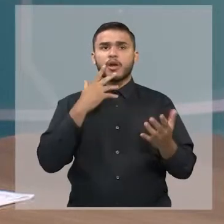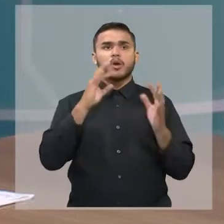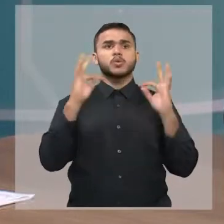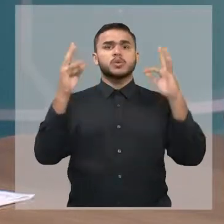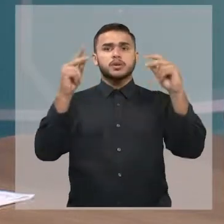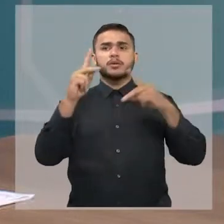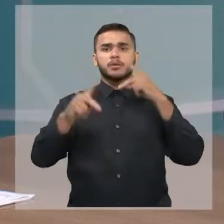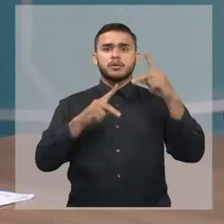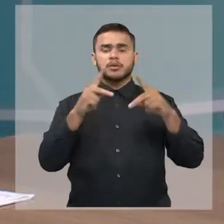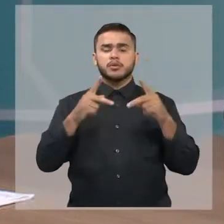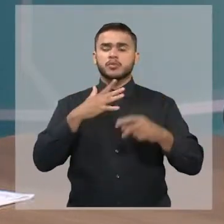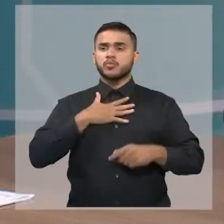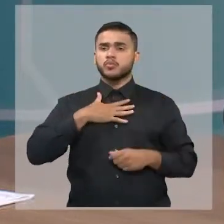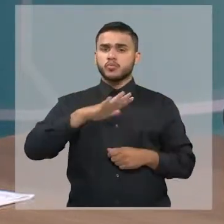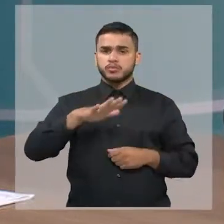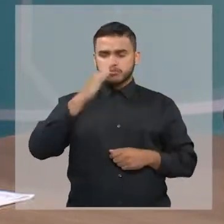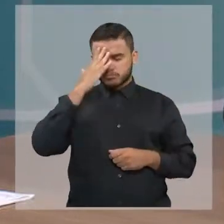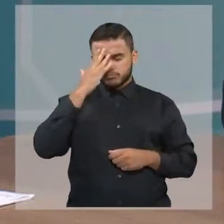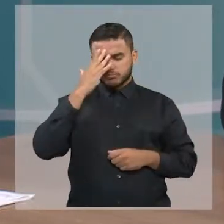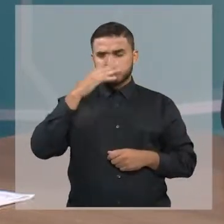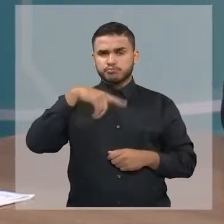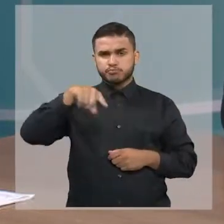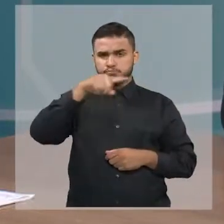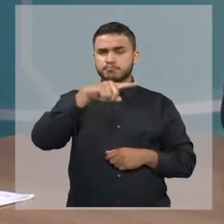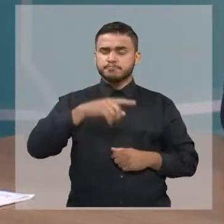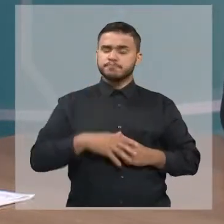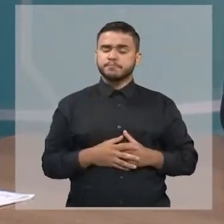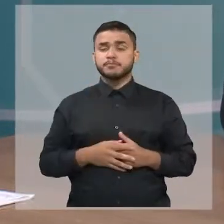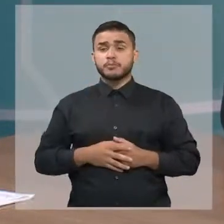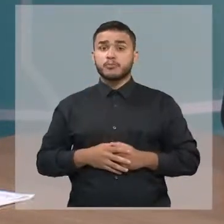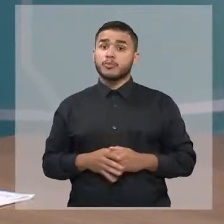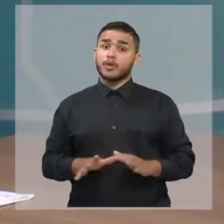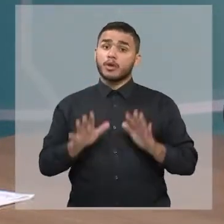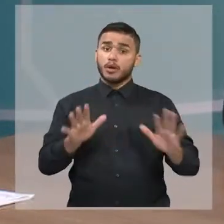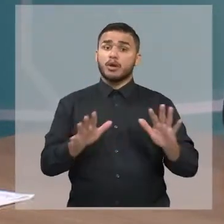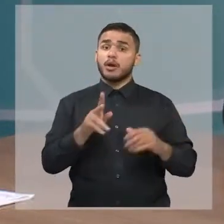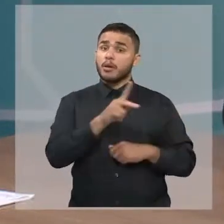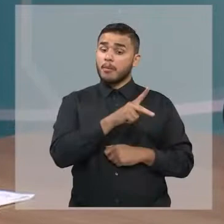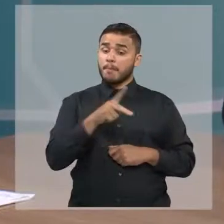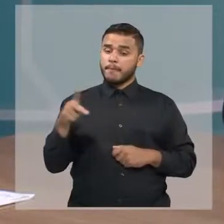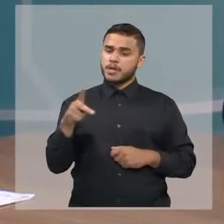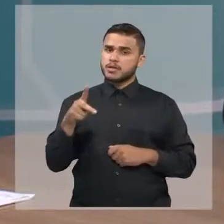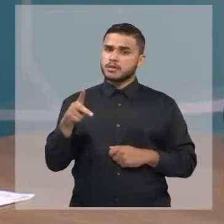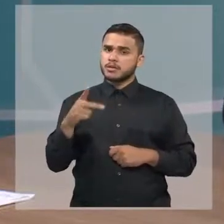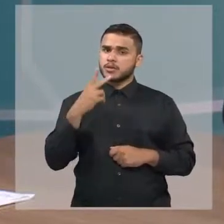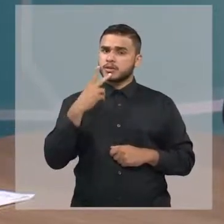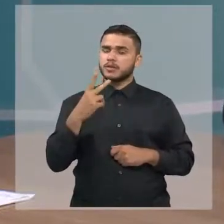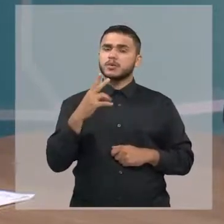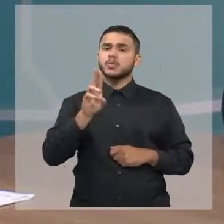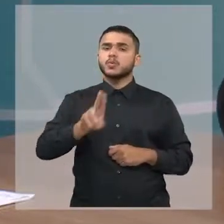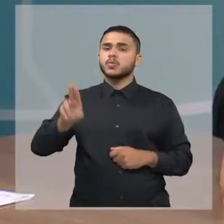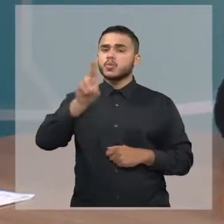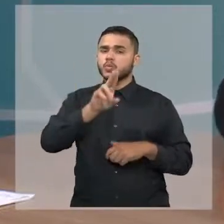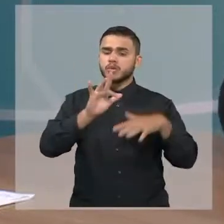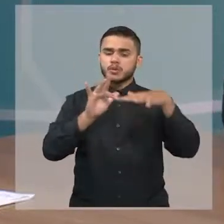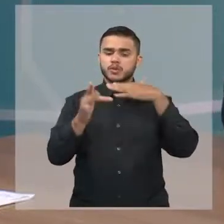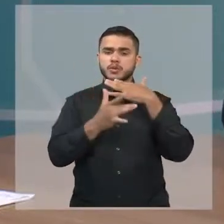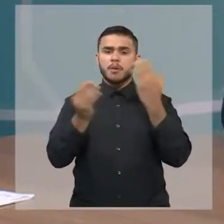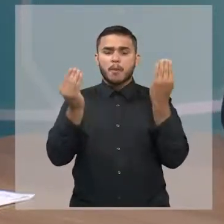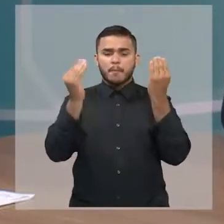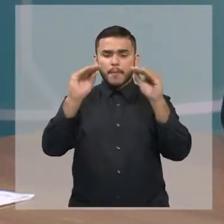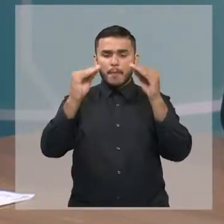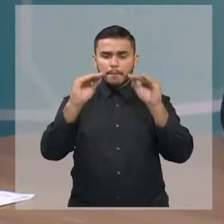para grandes setores da população. E o presidente tem utilizado as redes sociais para colocar outras